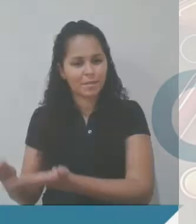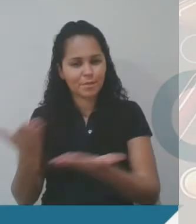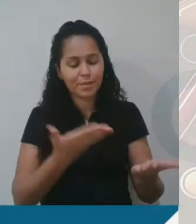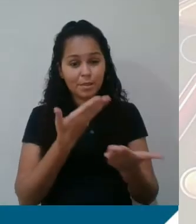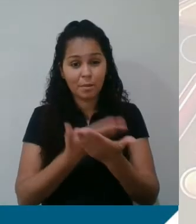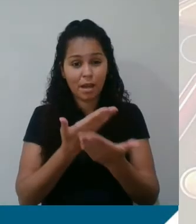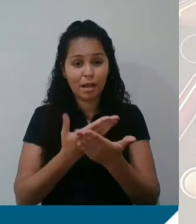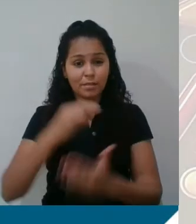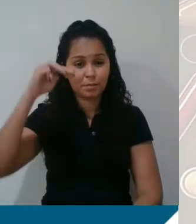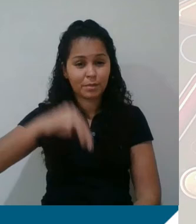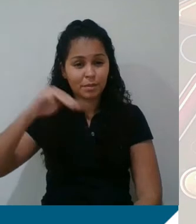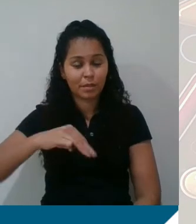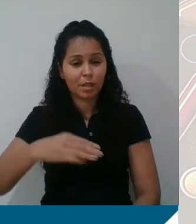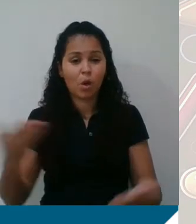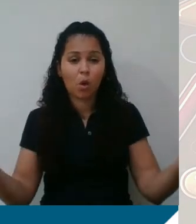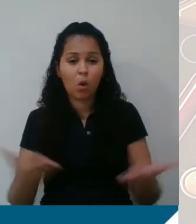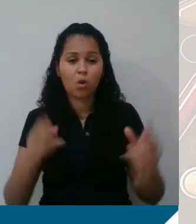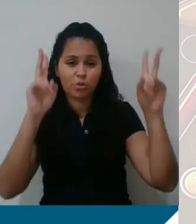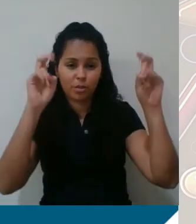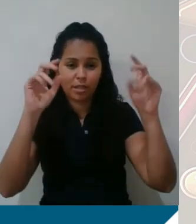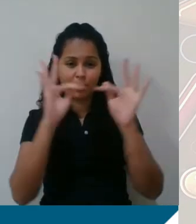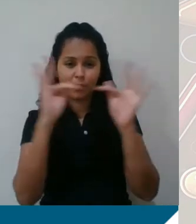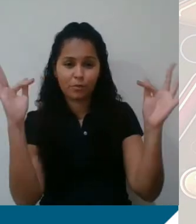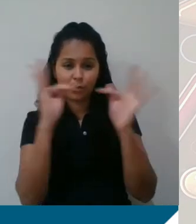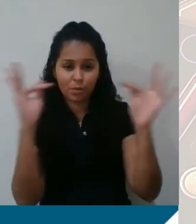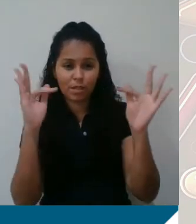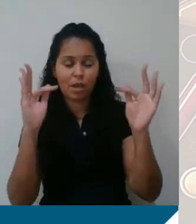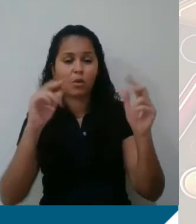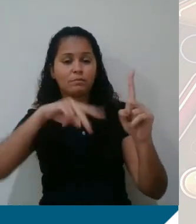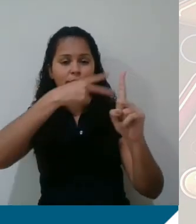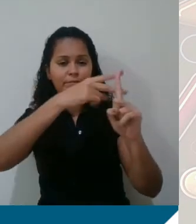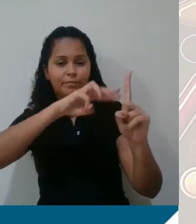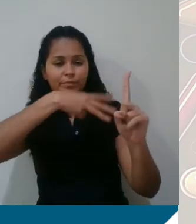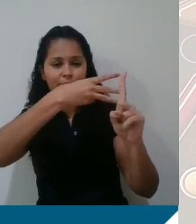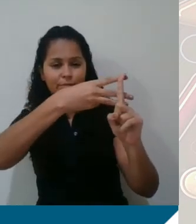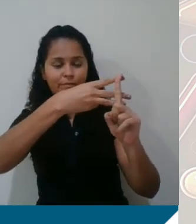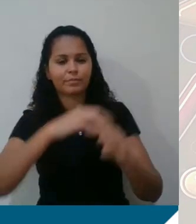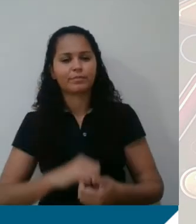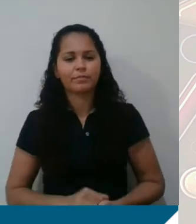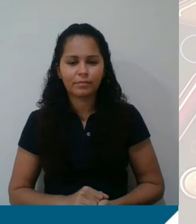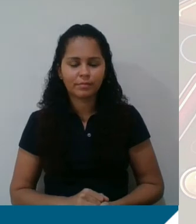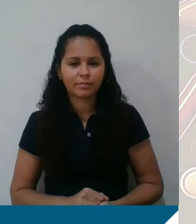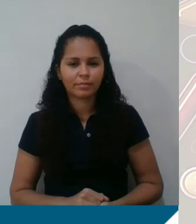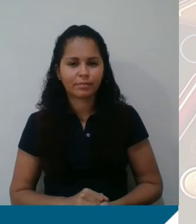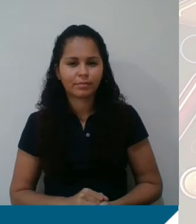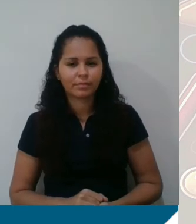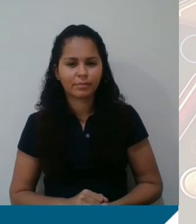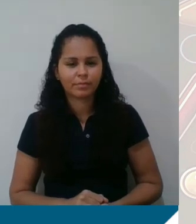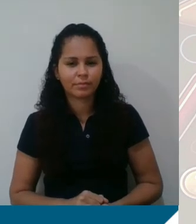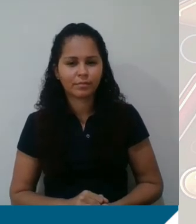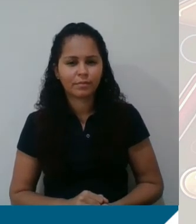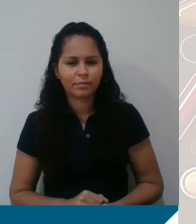Olá pessoal, bem-vindos então a mais uma aula de matemática e o assunto de hoje é função exponencial.